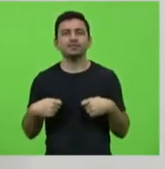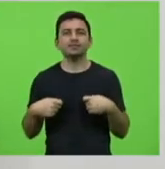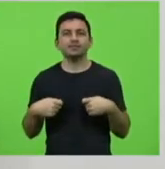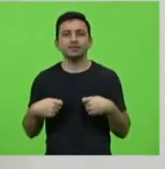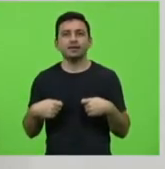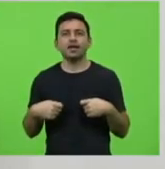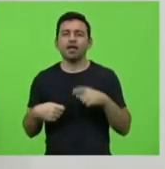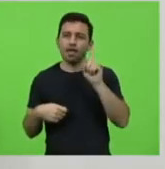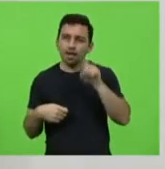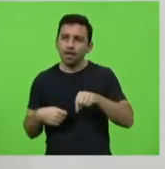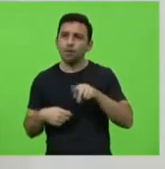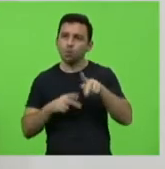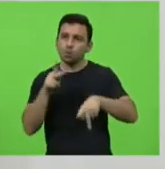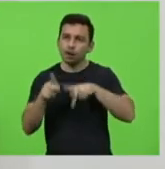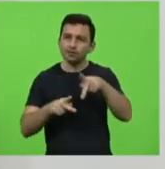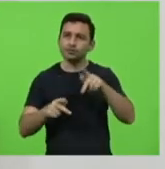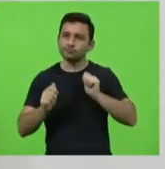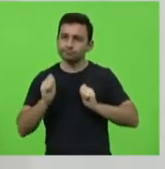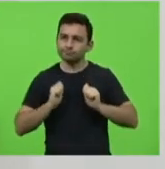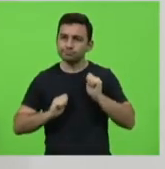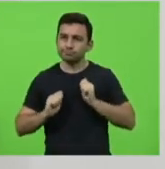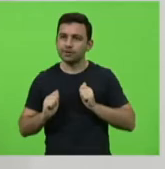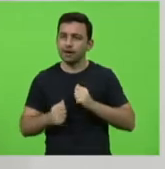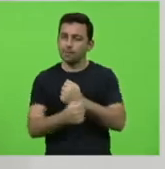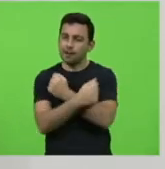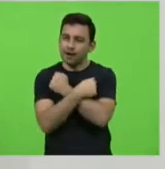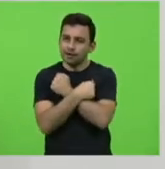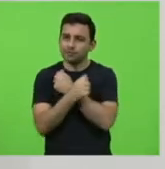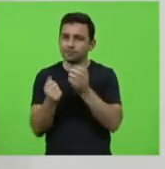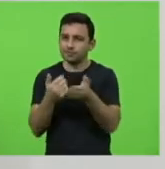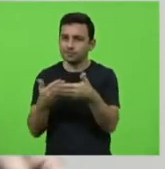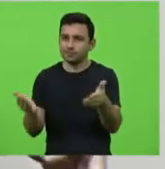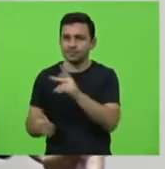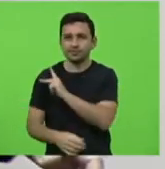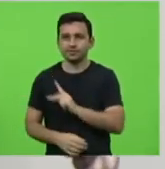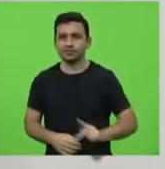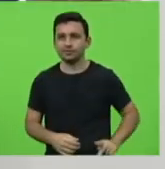é o que o povo espera de nós. Um abraço, obrigado, presidente.